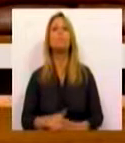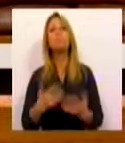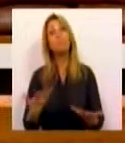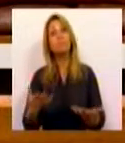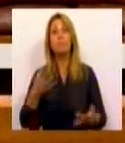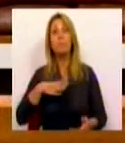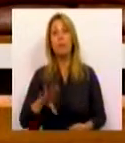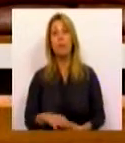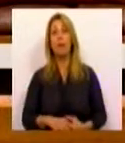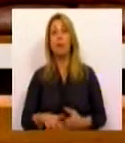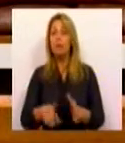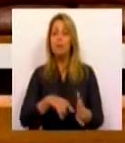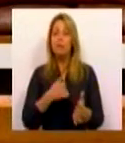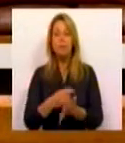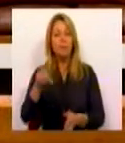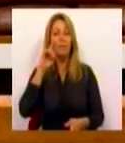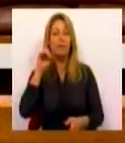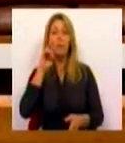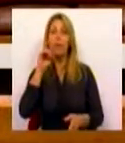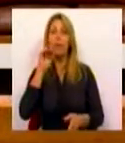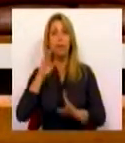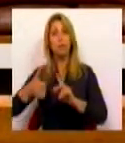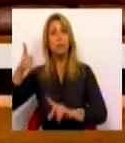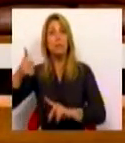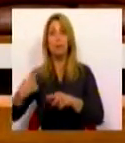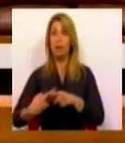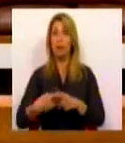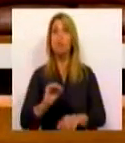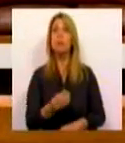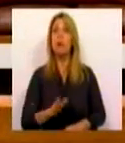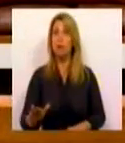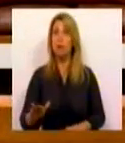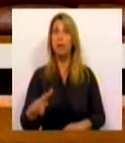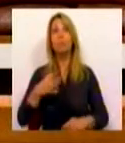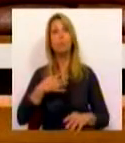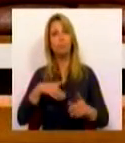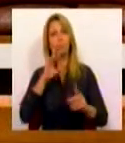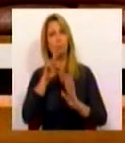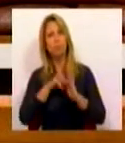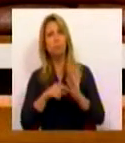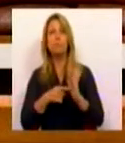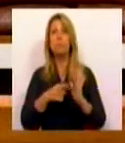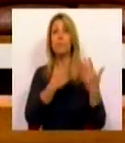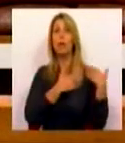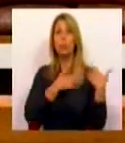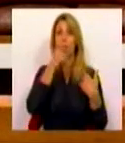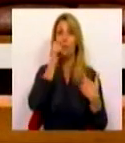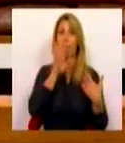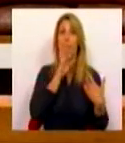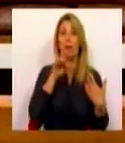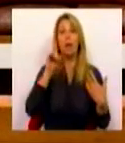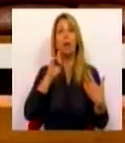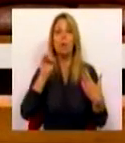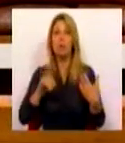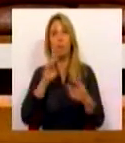assim, e sempre na defesa do superior interesse das crianças, que a regulação das responsabilidades parentais e a atribuição